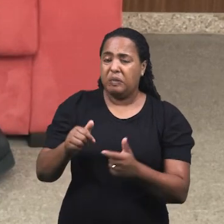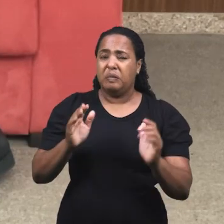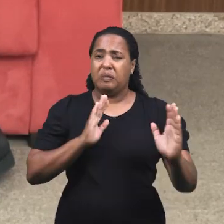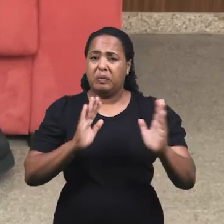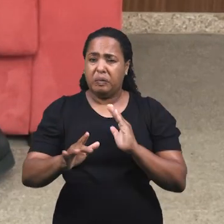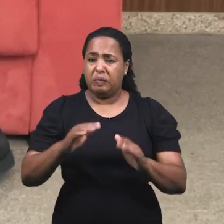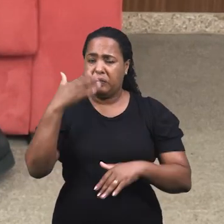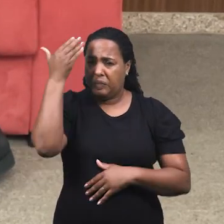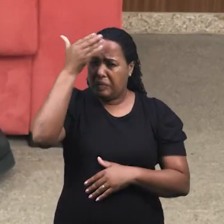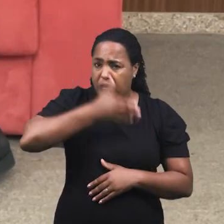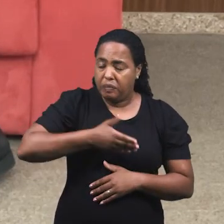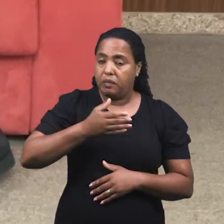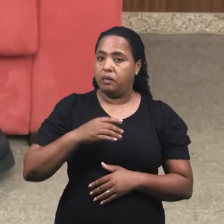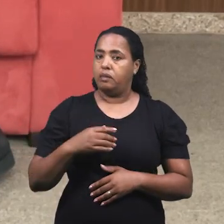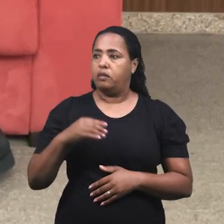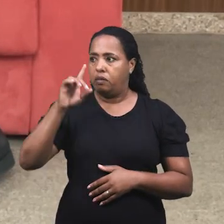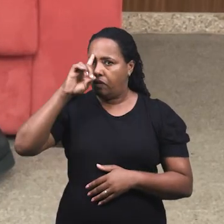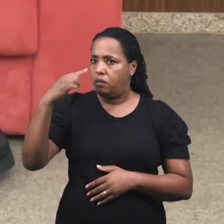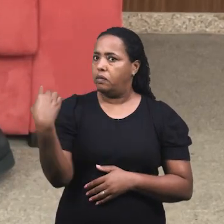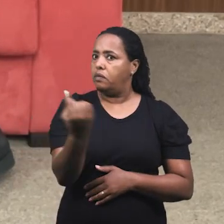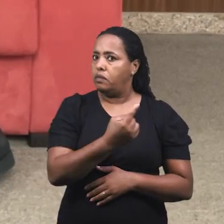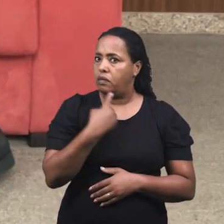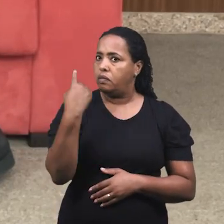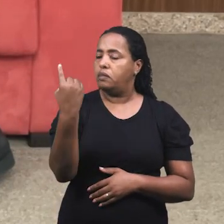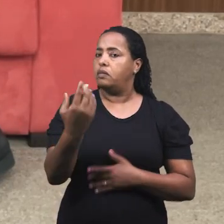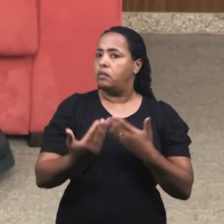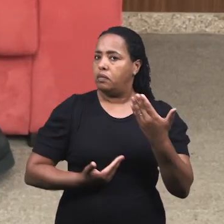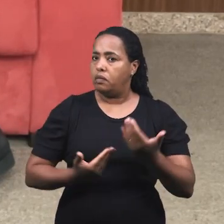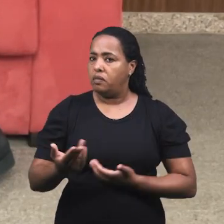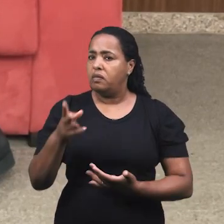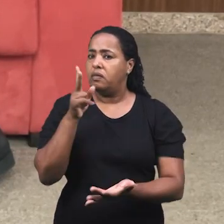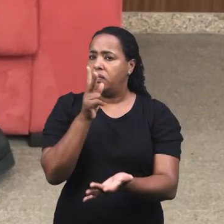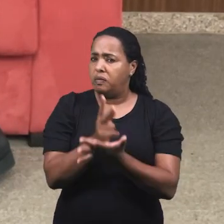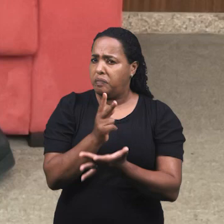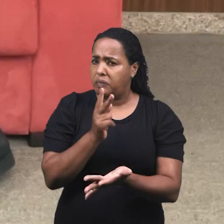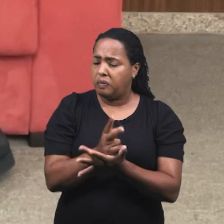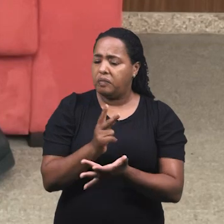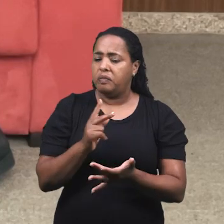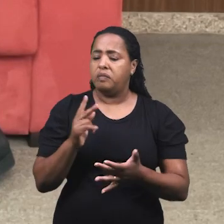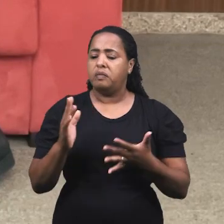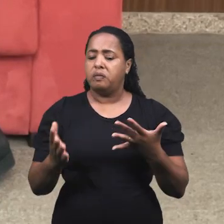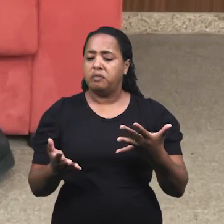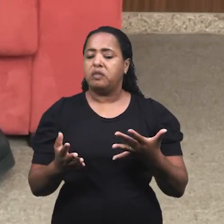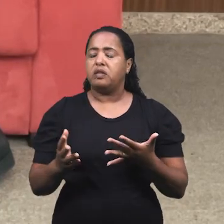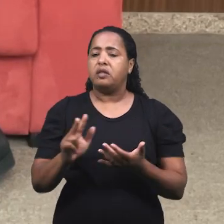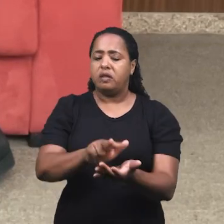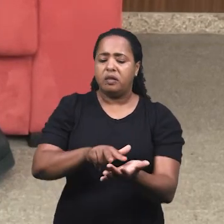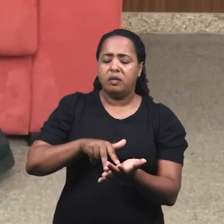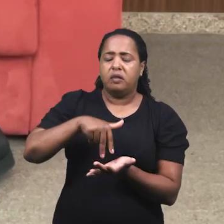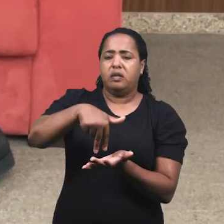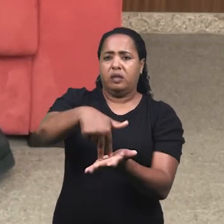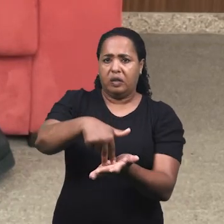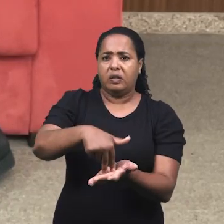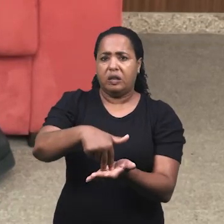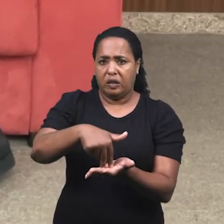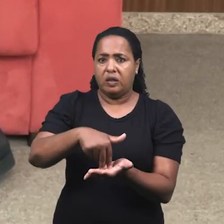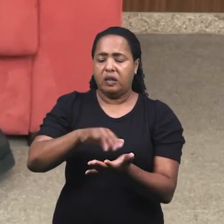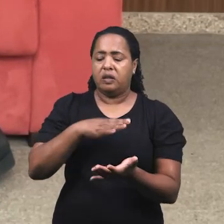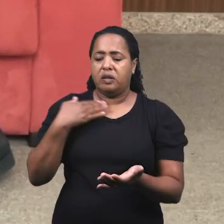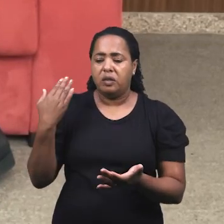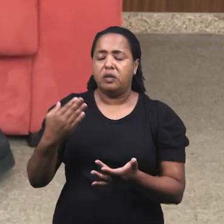também é com as nossas vidas no deserto. Neste momento de provação, o Deus que nós servimos, ainda que